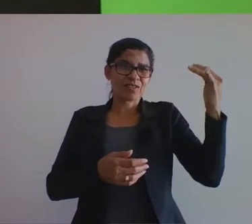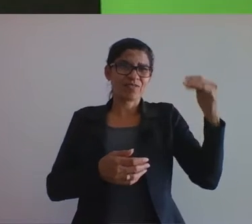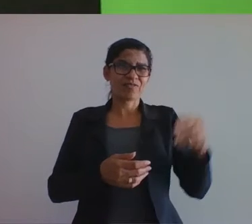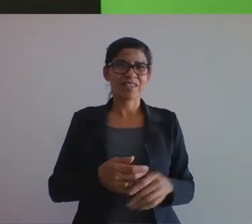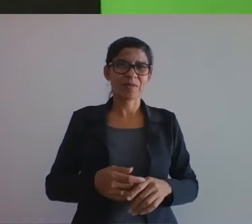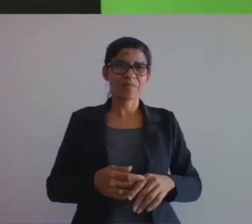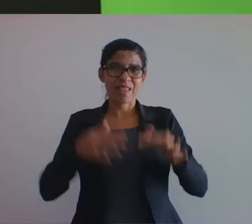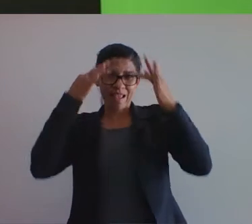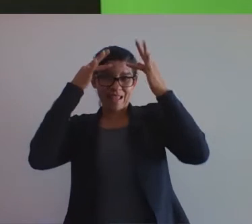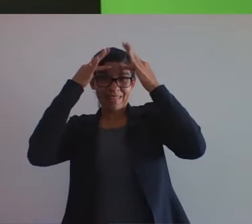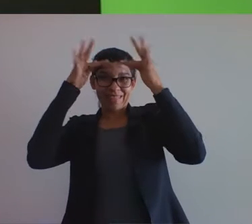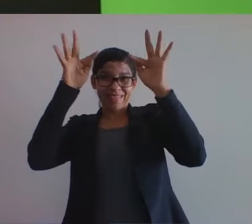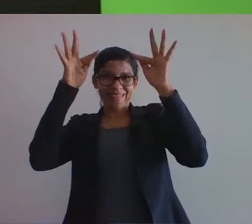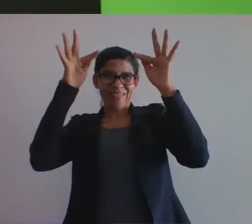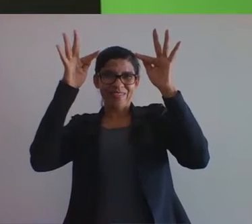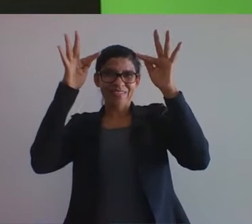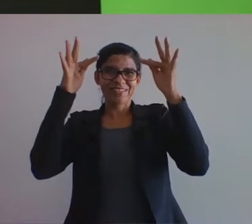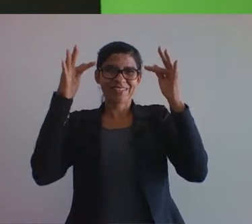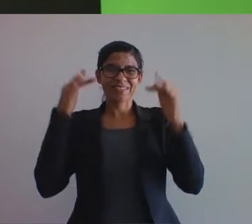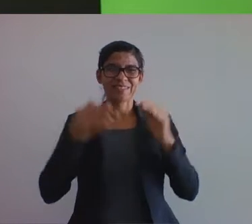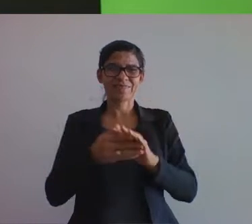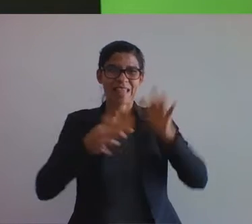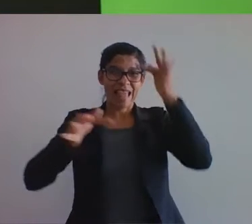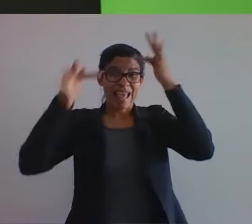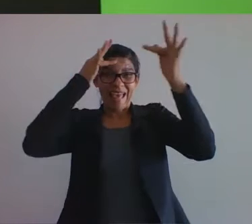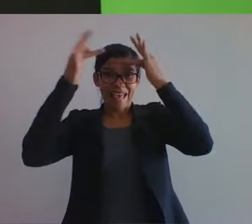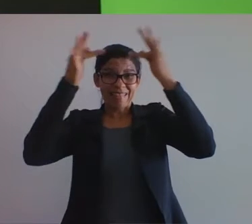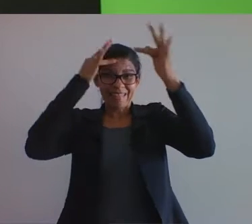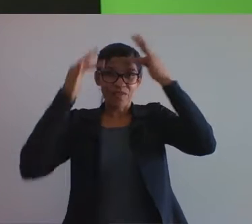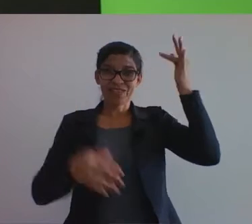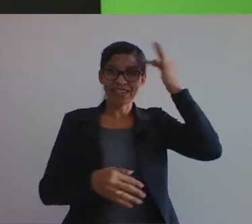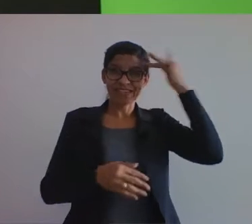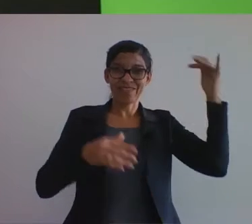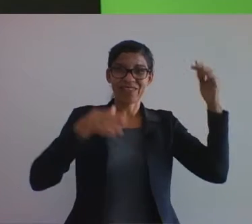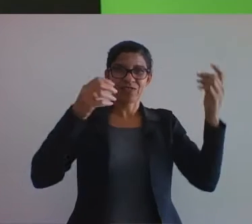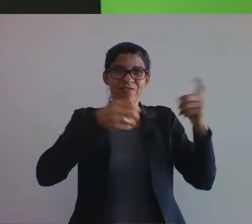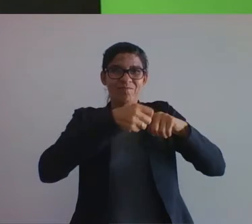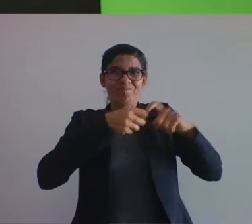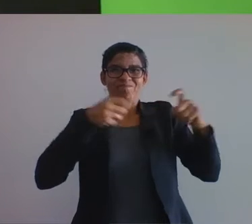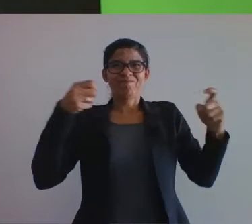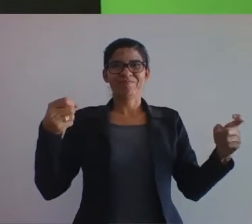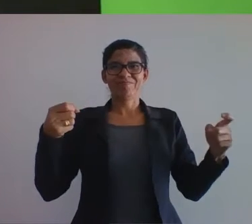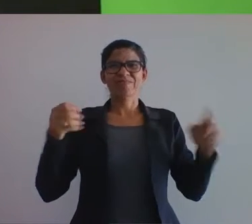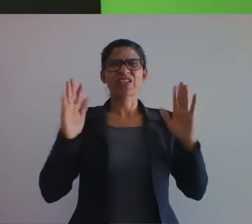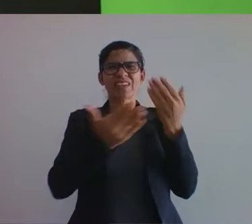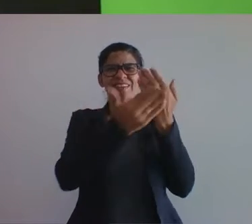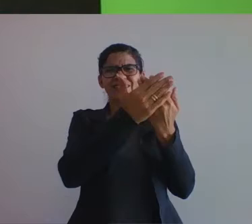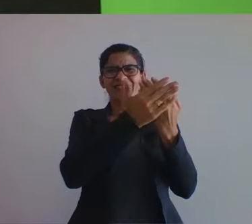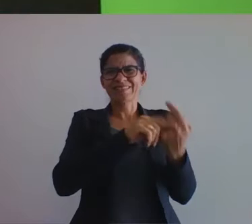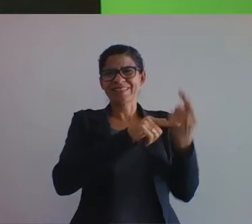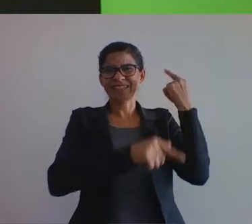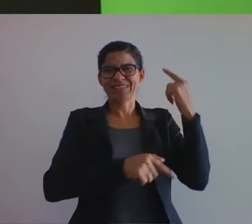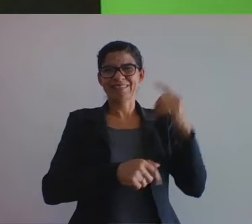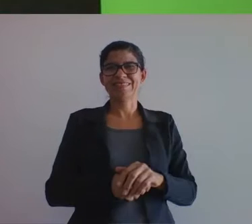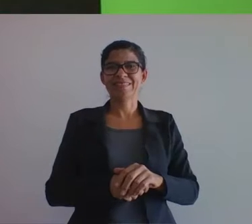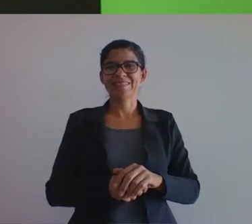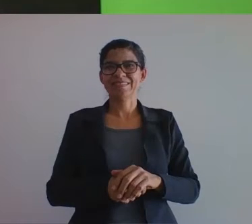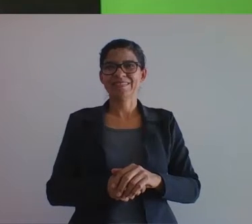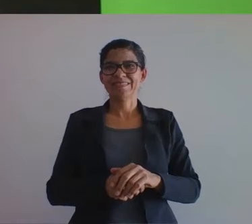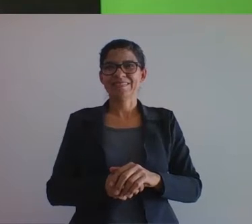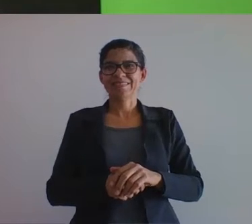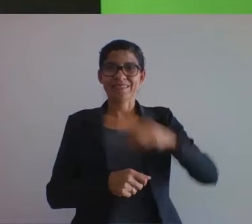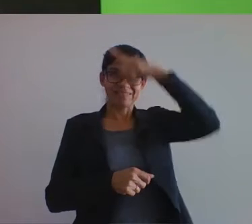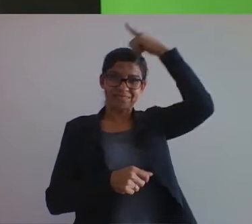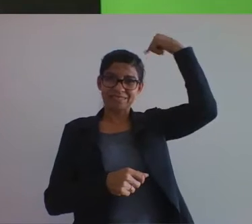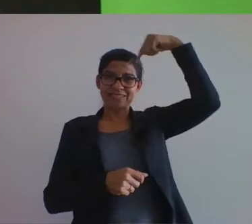de seus laços com a teologia medieval. Vimos na aula passada, São Tomás e Santo Agostinho.